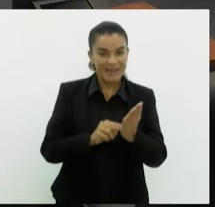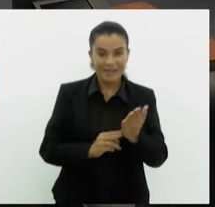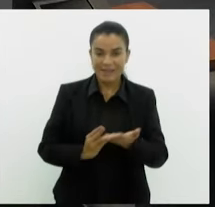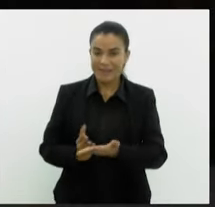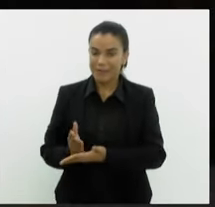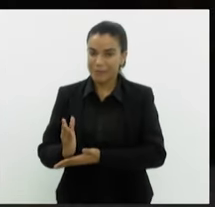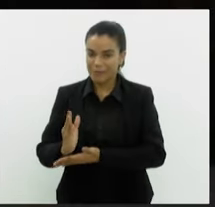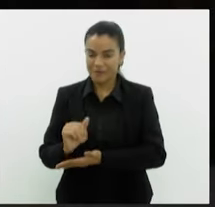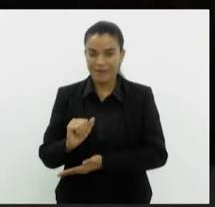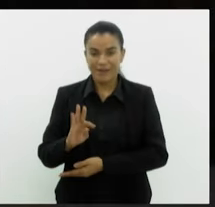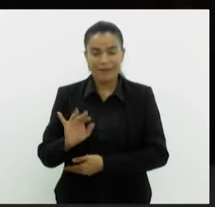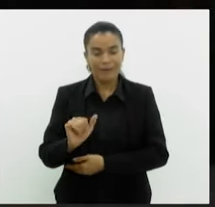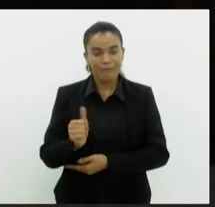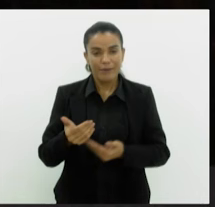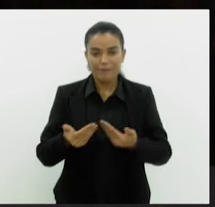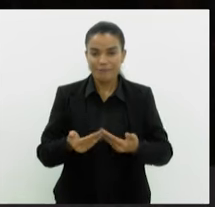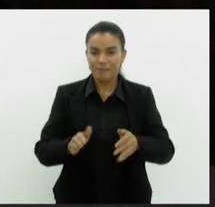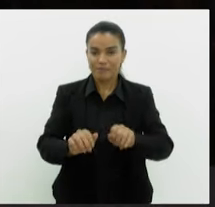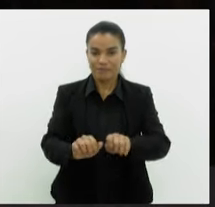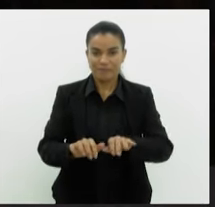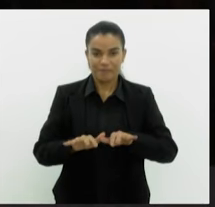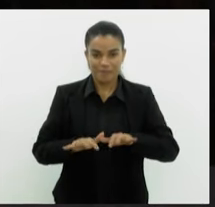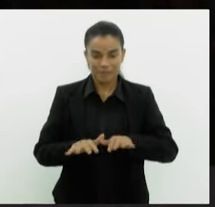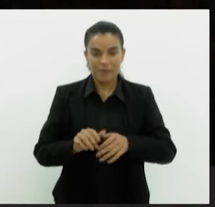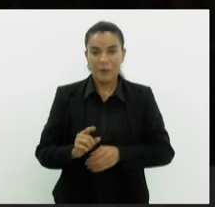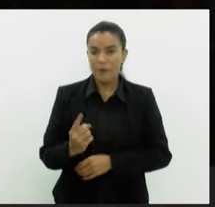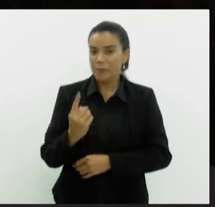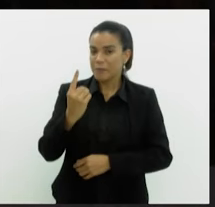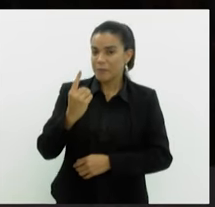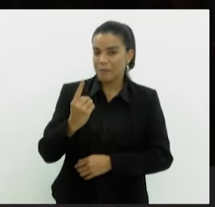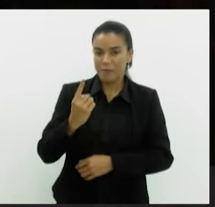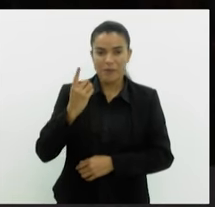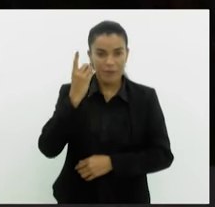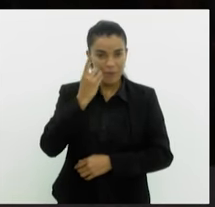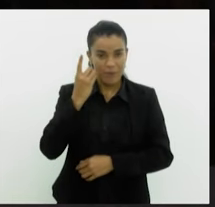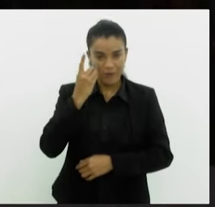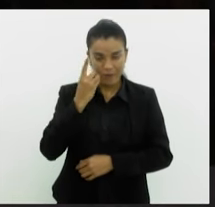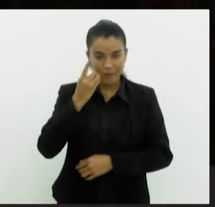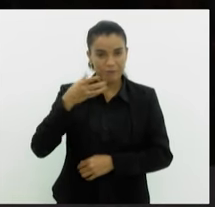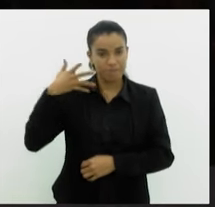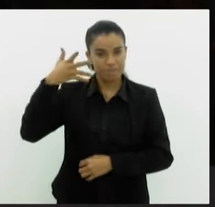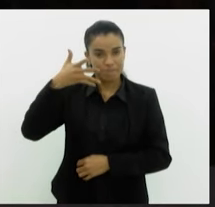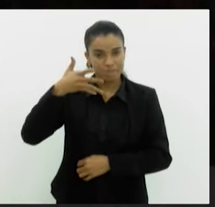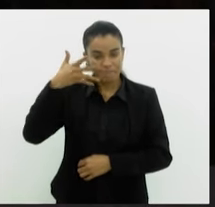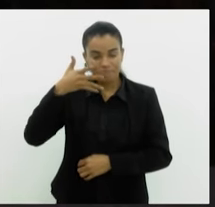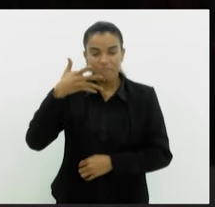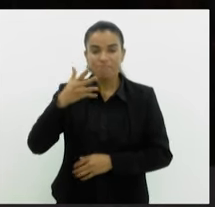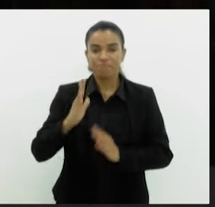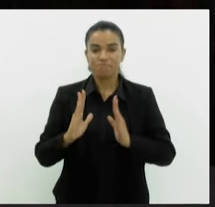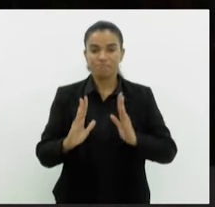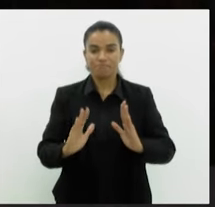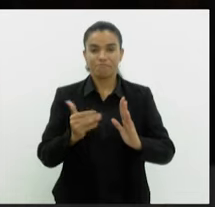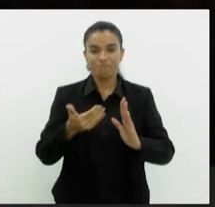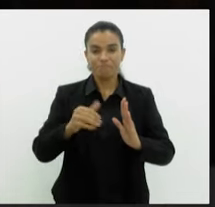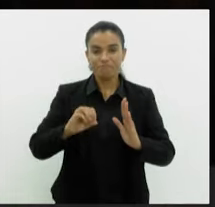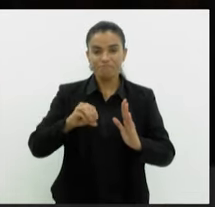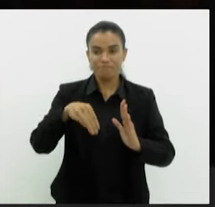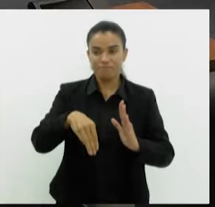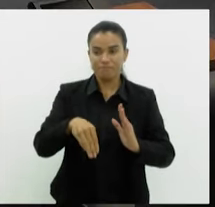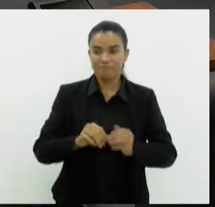aprovada a ata, passa-se ao expediente inicial. Primeiro orador inscrito é o nobre deputado Luiz Paulo, que dispõe de 10 minutos.